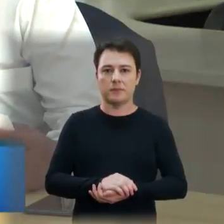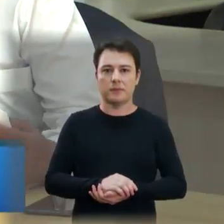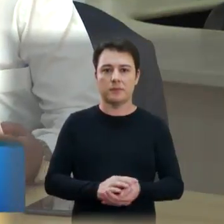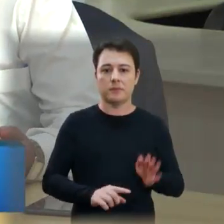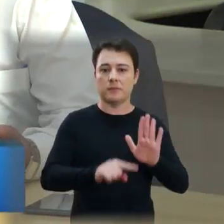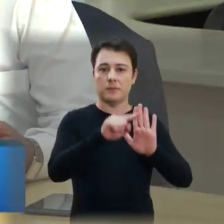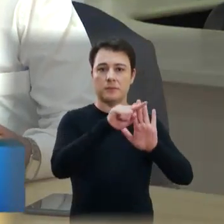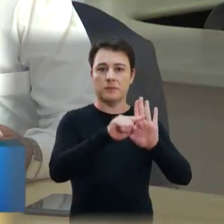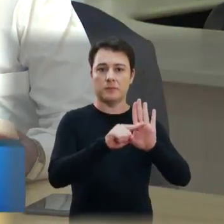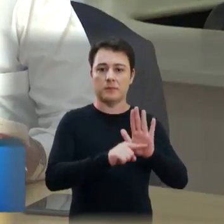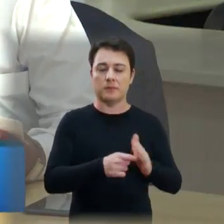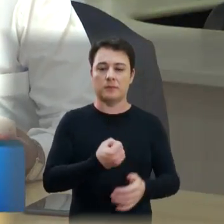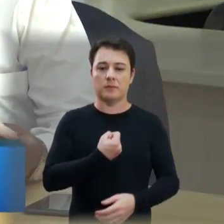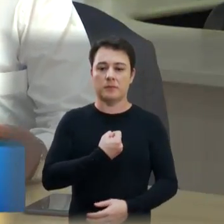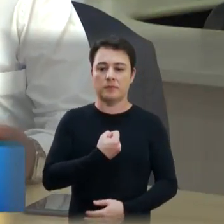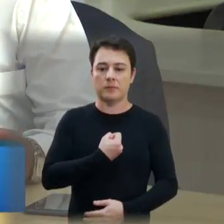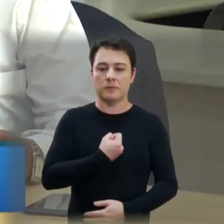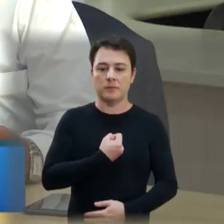Próximo item.